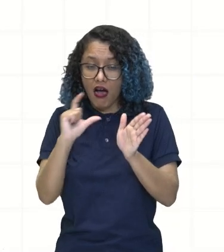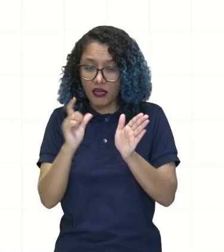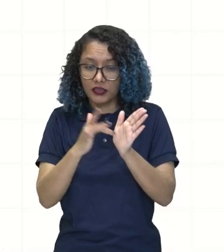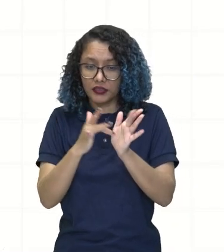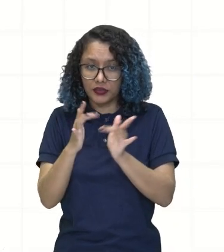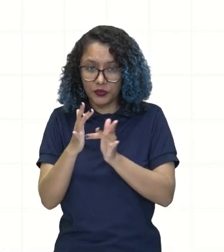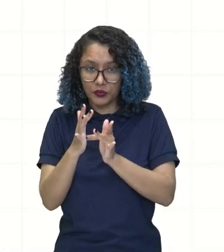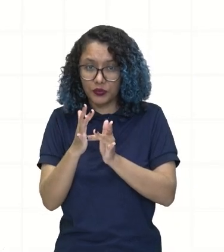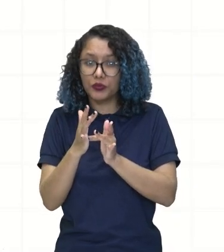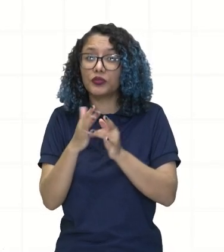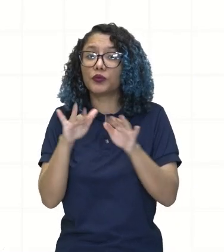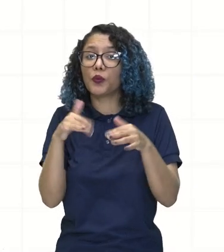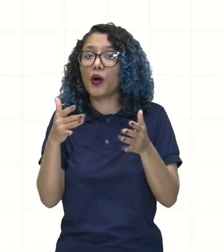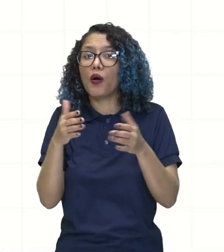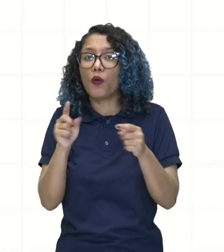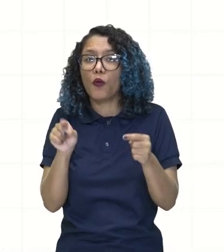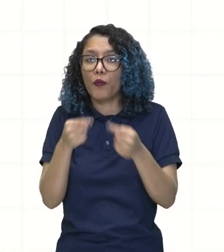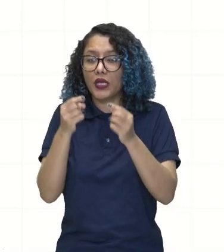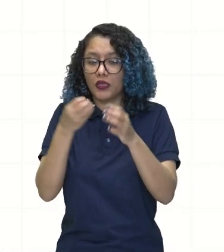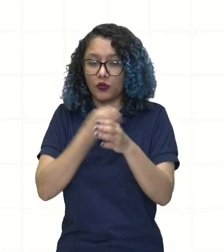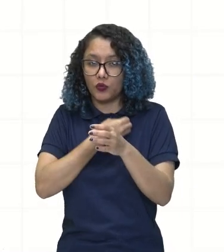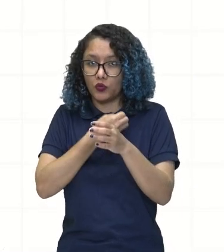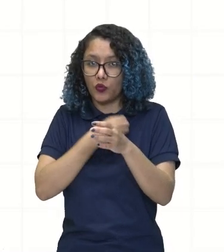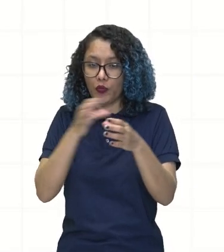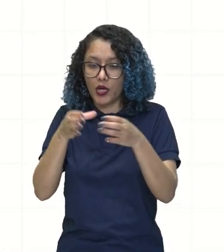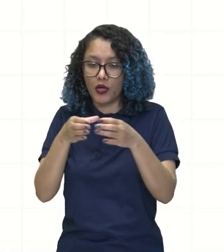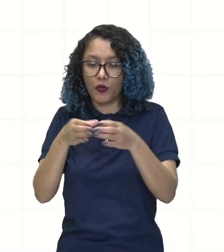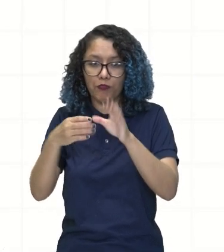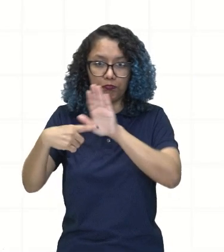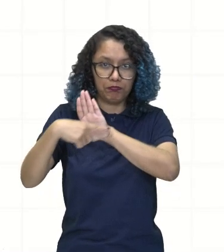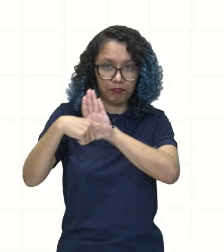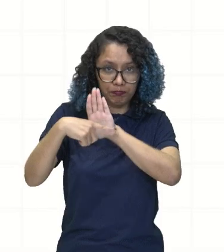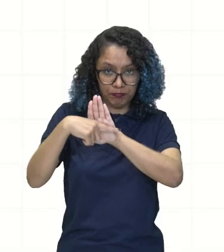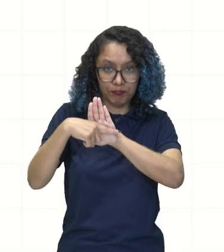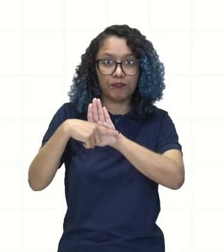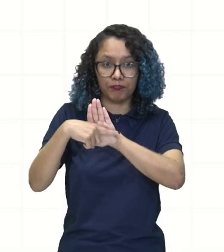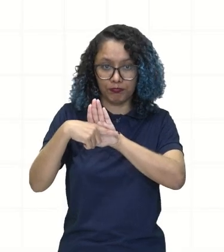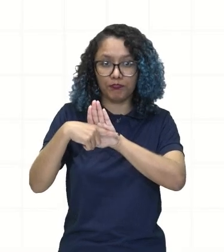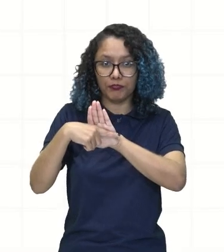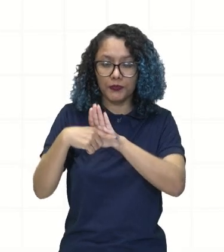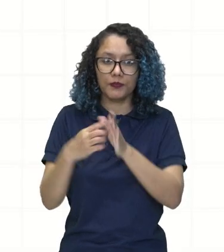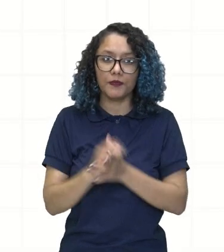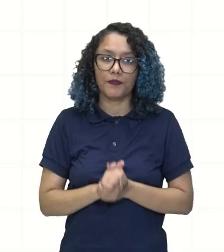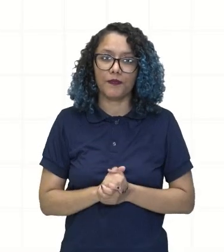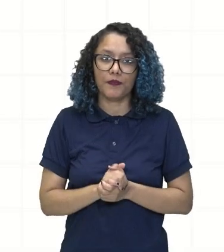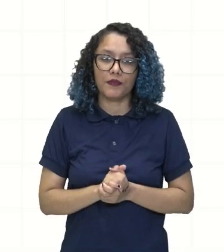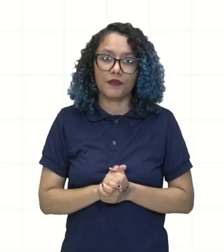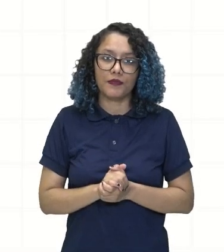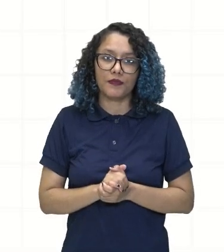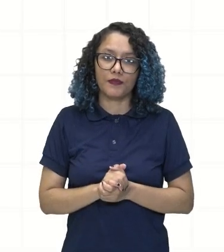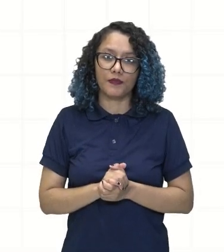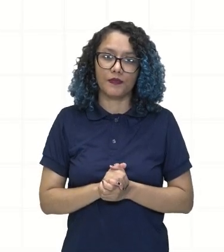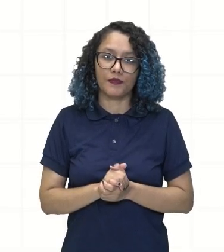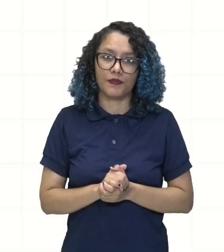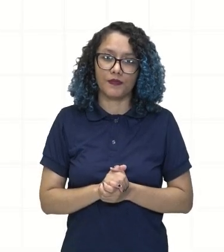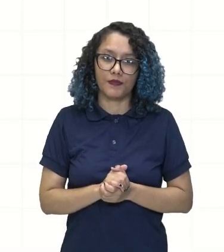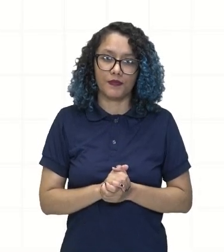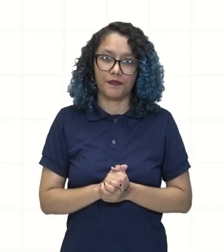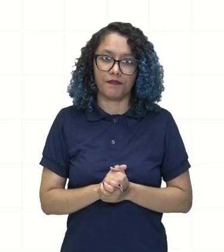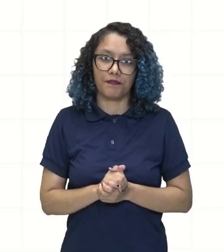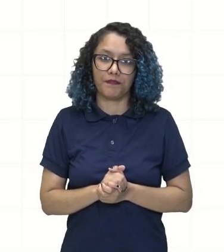ali os números negativos, tá? Então, você consegue observar que nós temos aí, né,